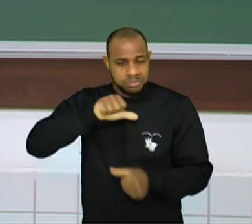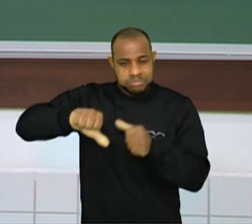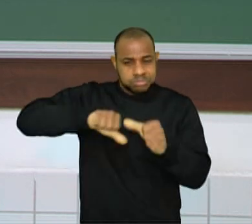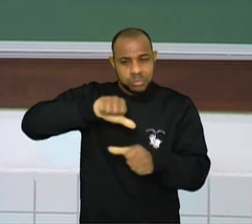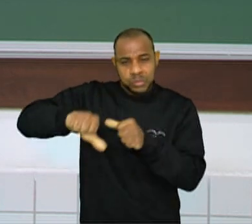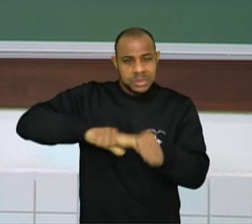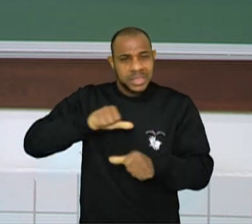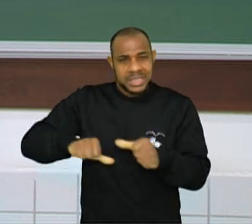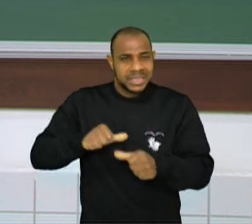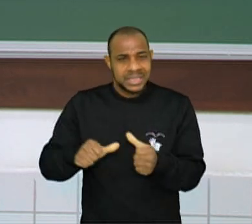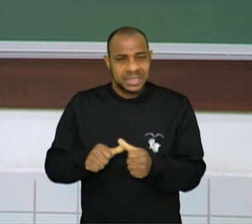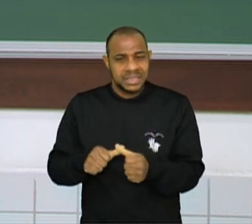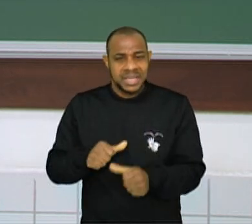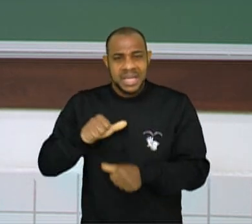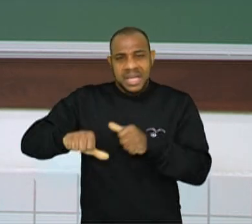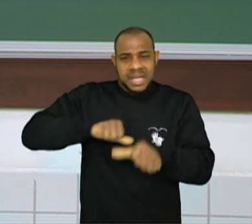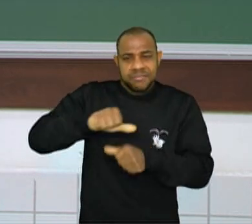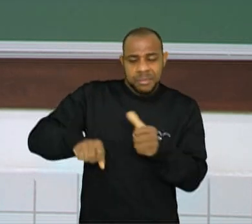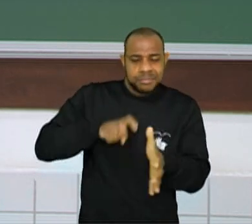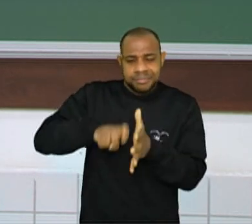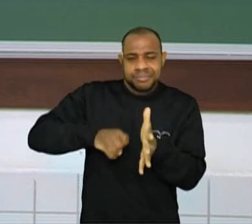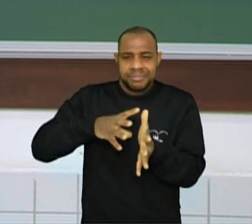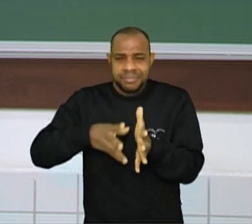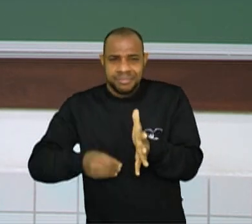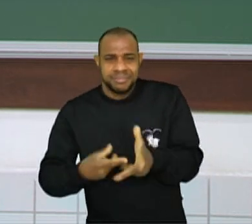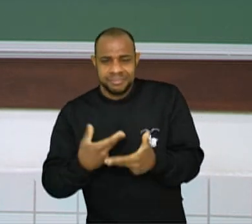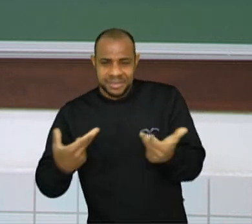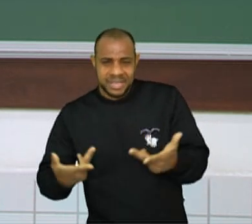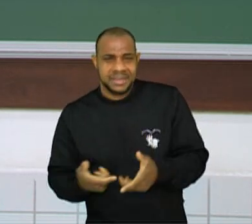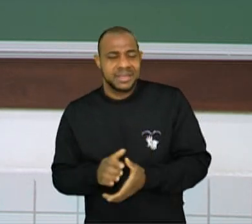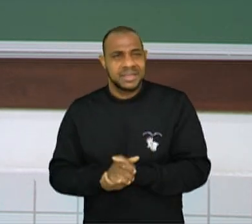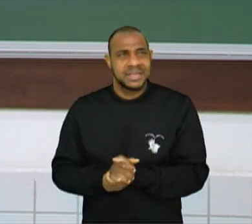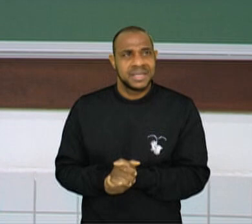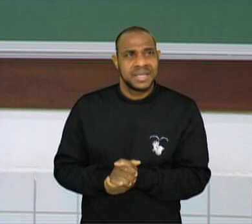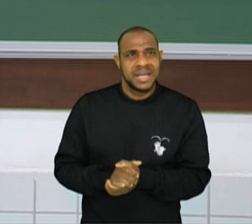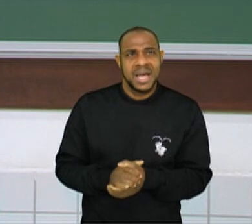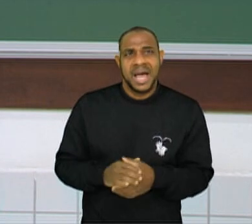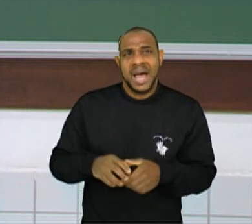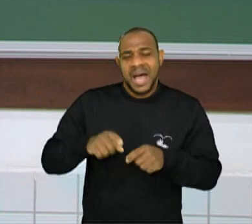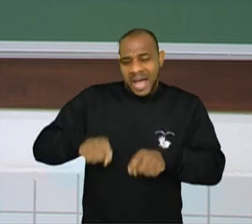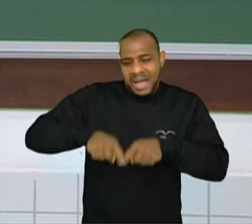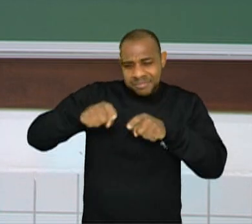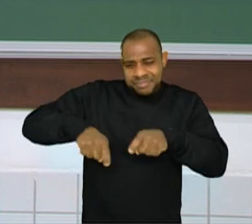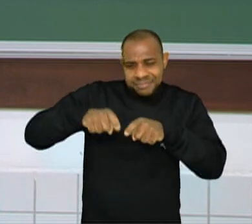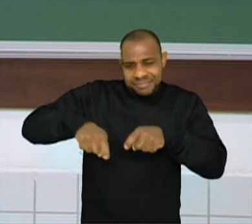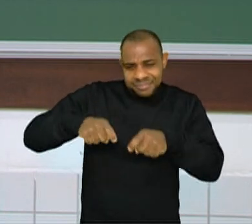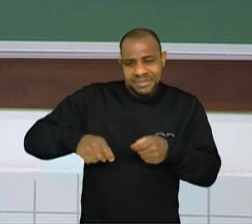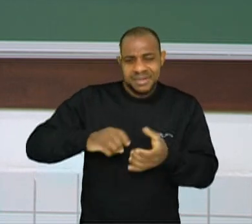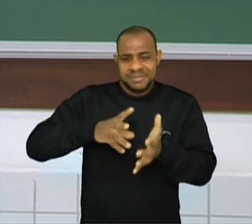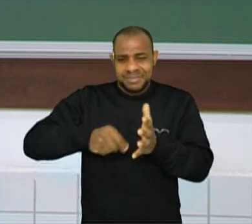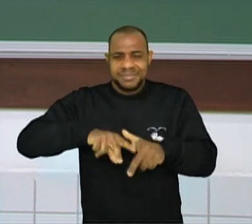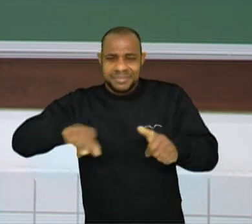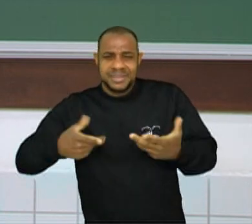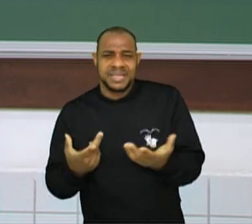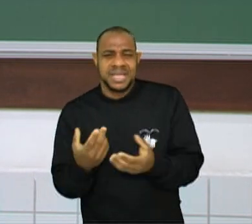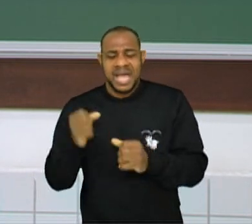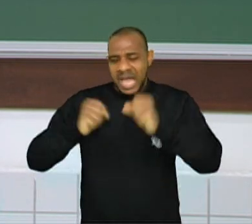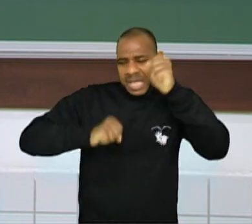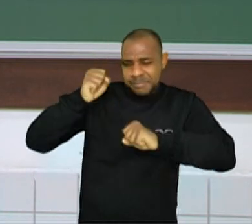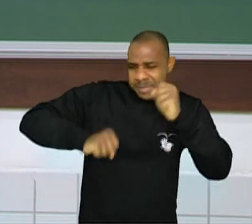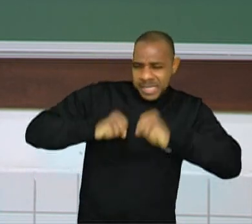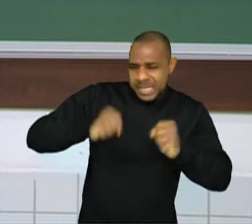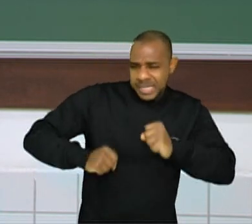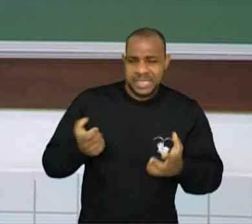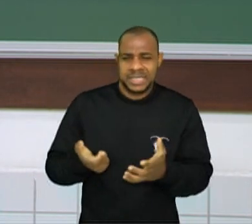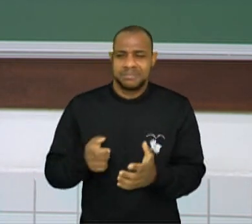começou a falar em reforma agrária de maneira mais aberta. Muito bem, a reforma agrária, a estatização de empresas ligadas a